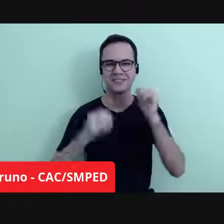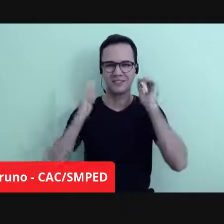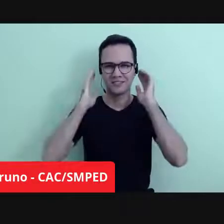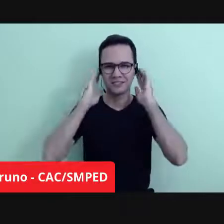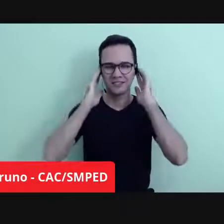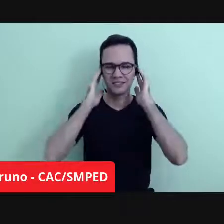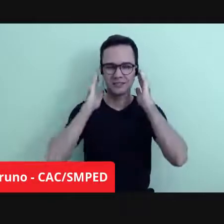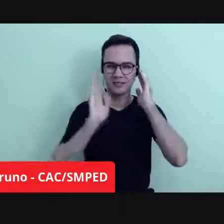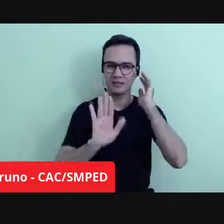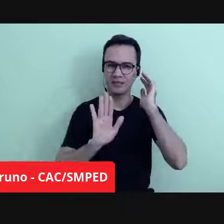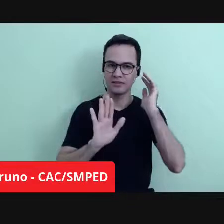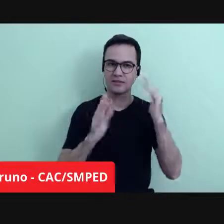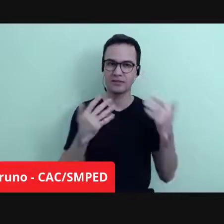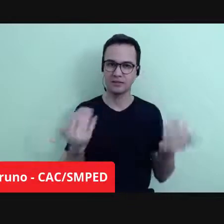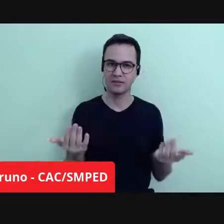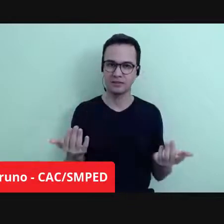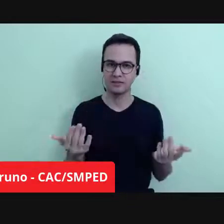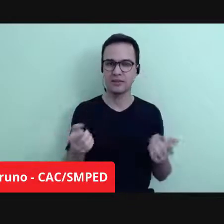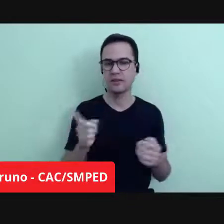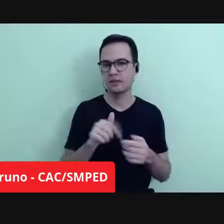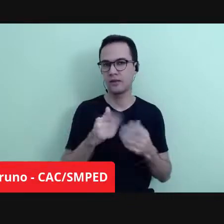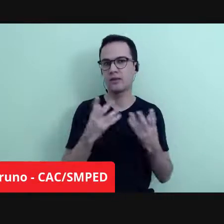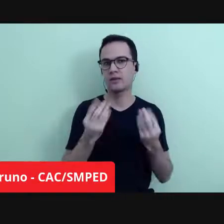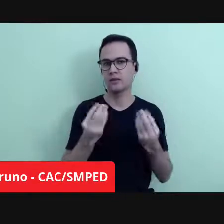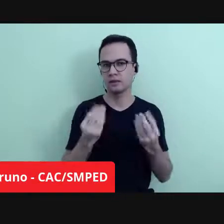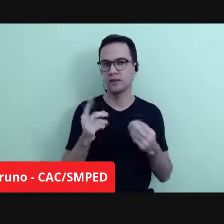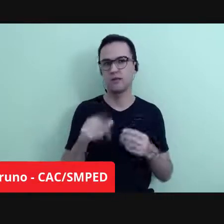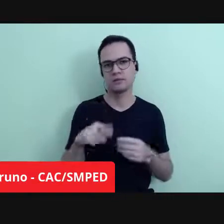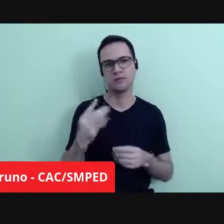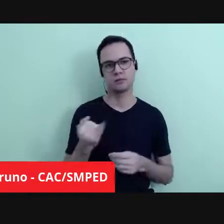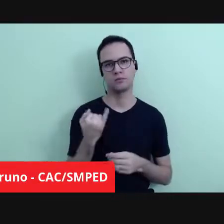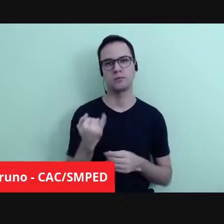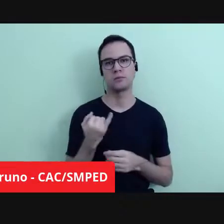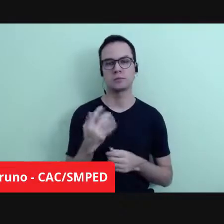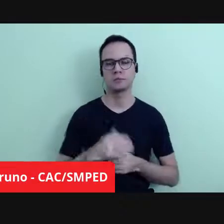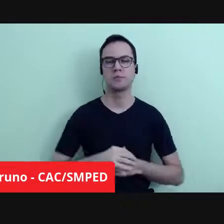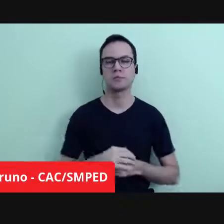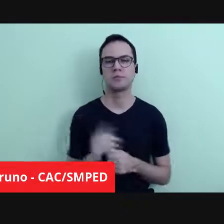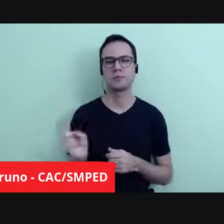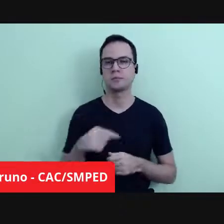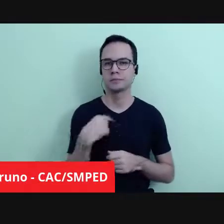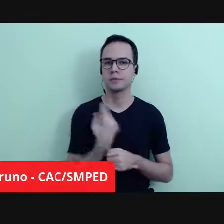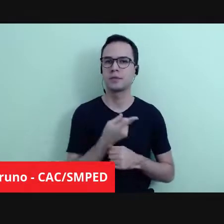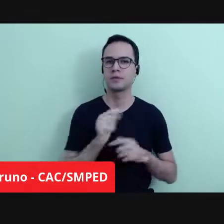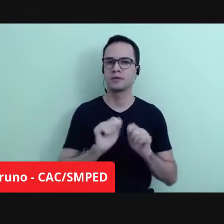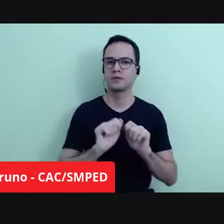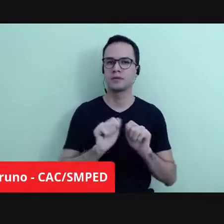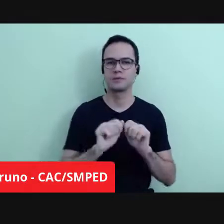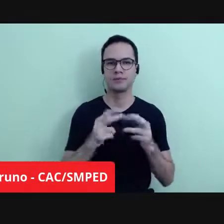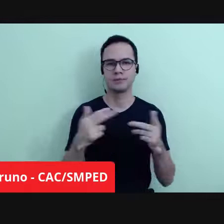Mas é que isso é extremamente relevante e significativo para as nossas práticas.